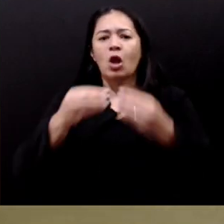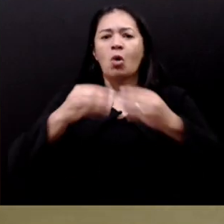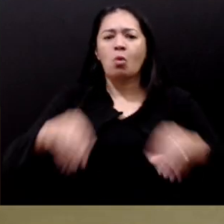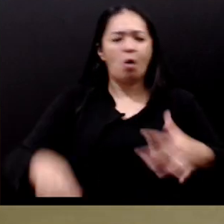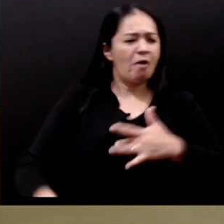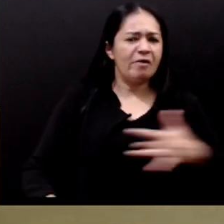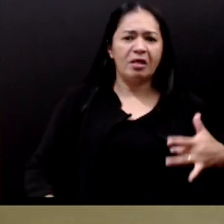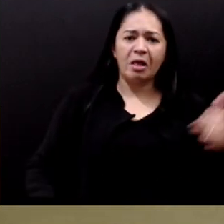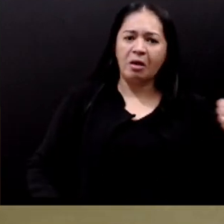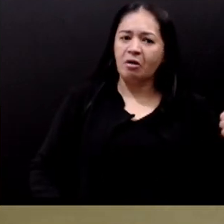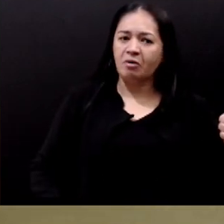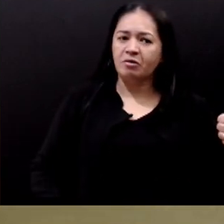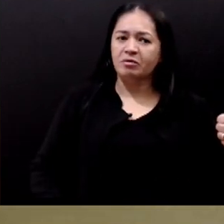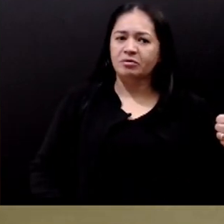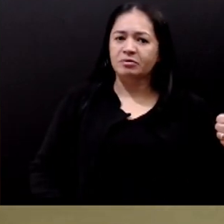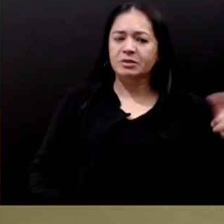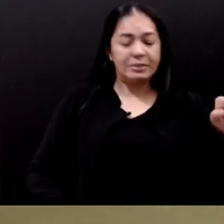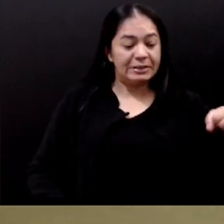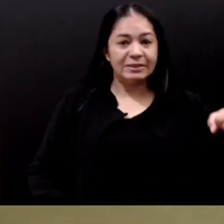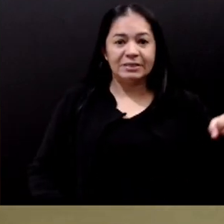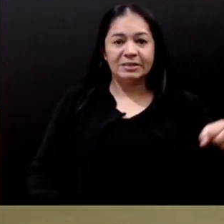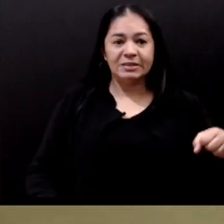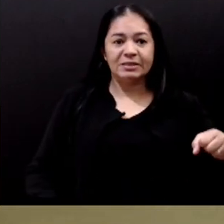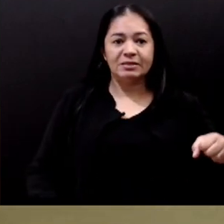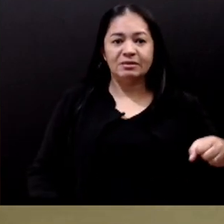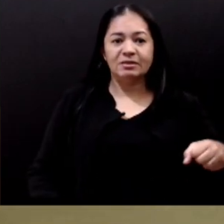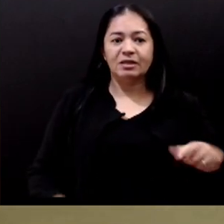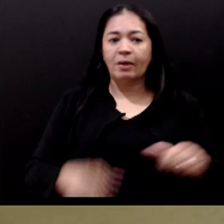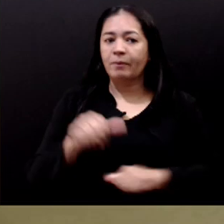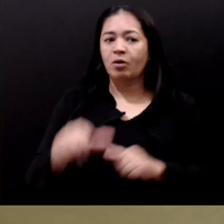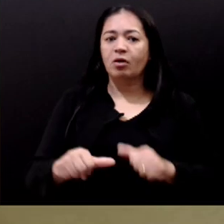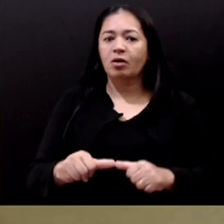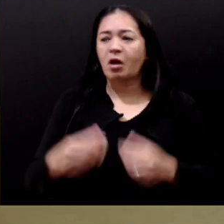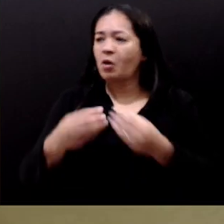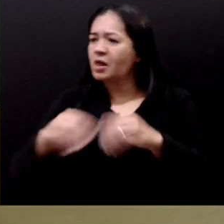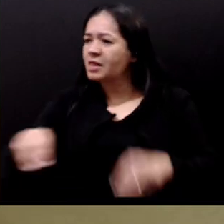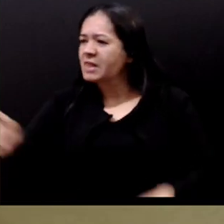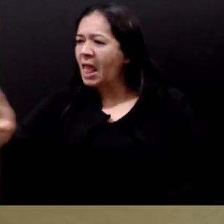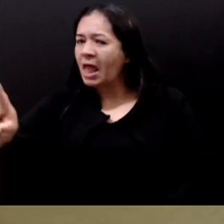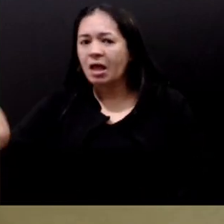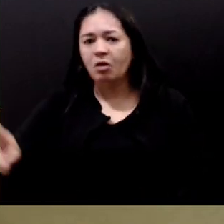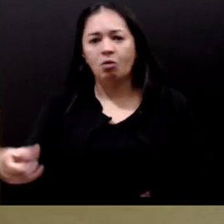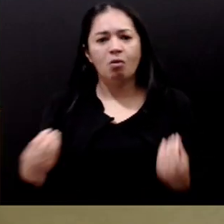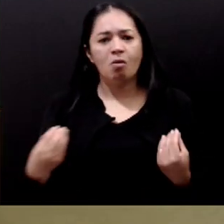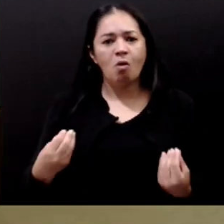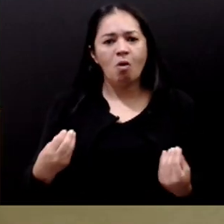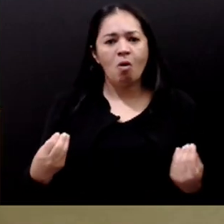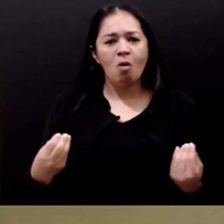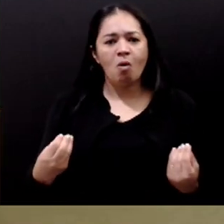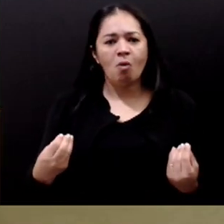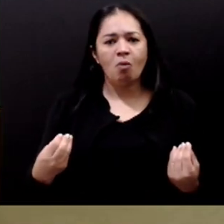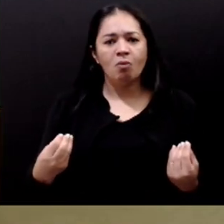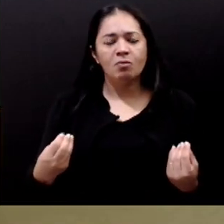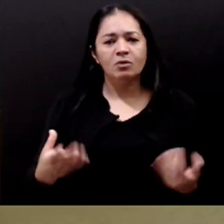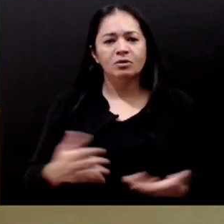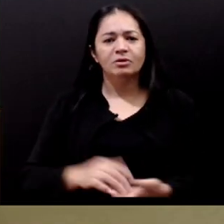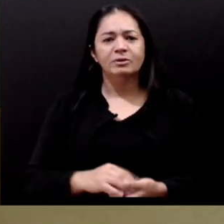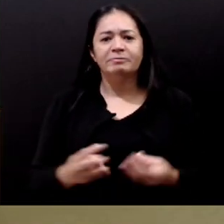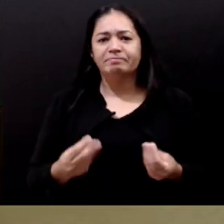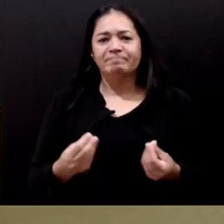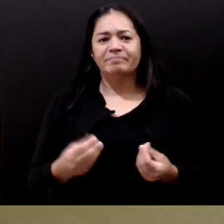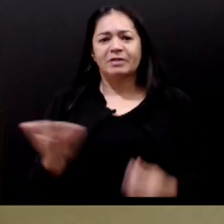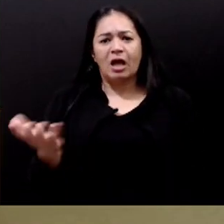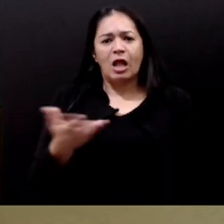lá, coloca sim. Aí em determinado momento você coloca: "O ovo é saudável?", "Não", né, então essa velocidade na informação,